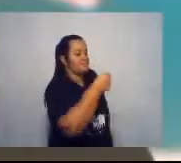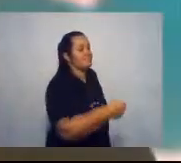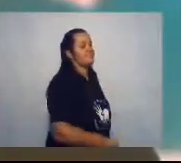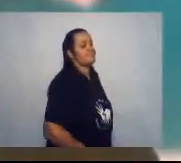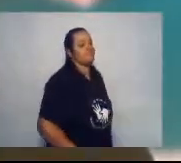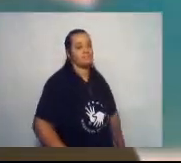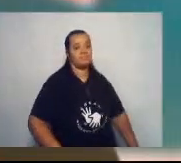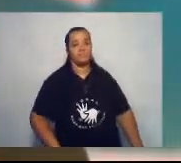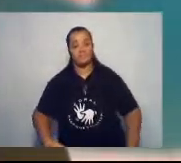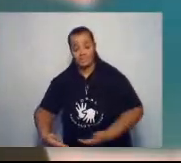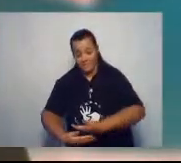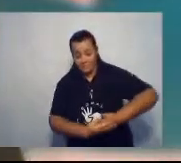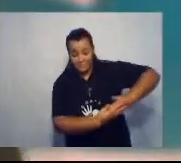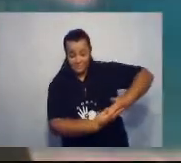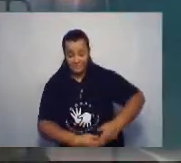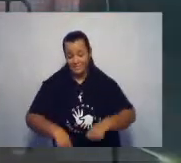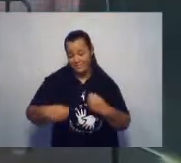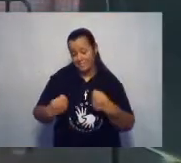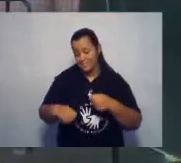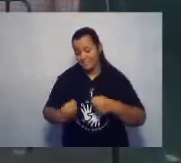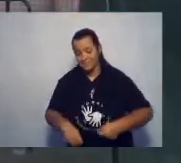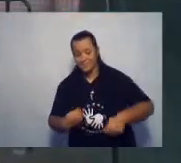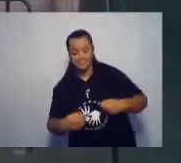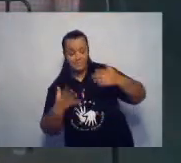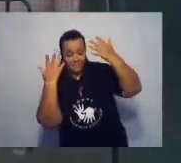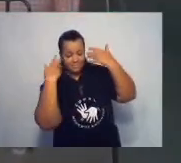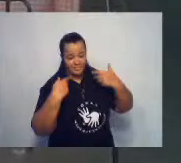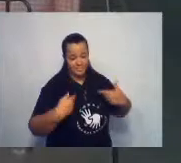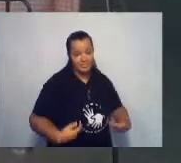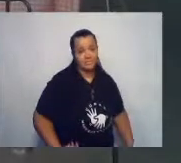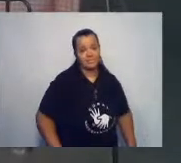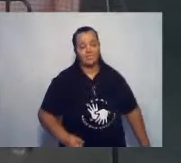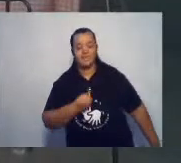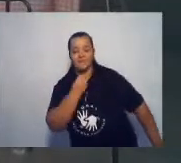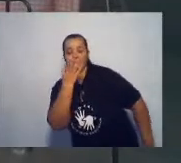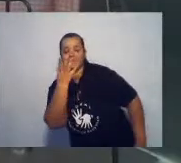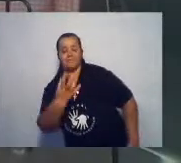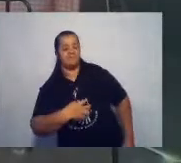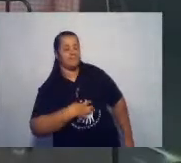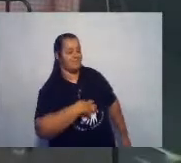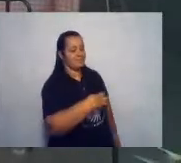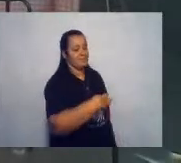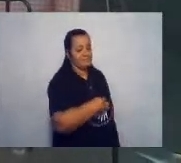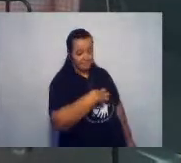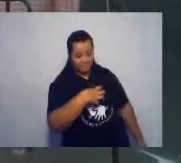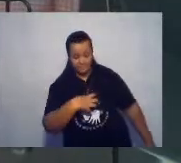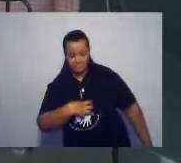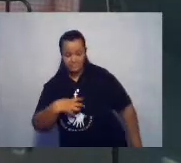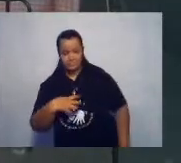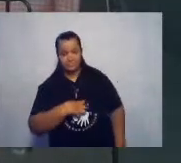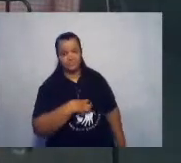pretinho. O meu neném, eu preciso do seu corpo. Você me faz tão